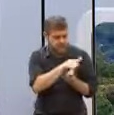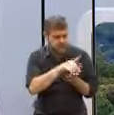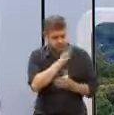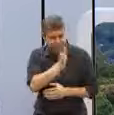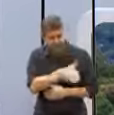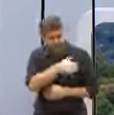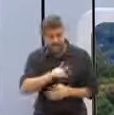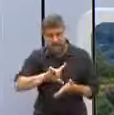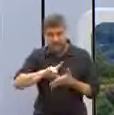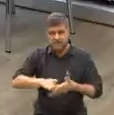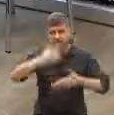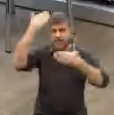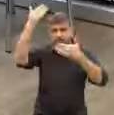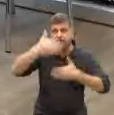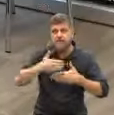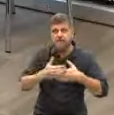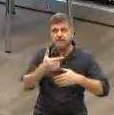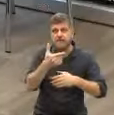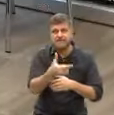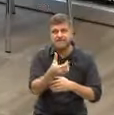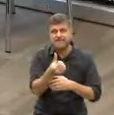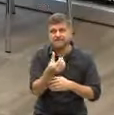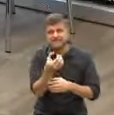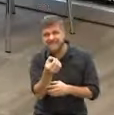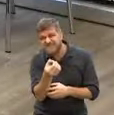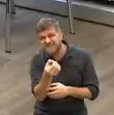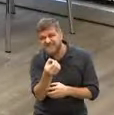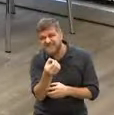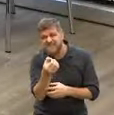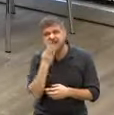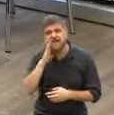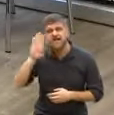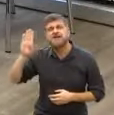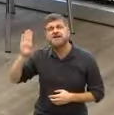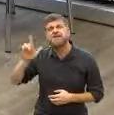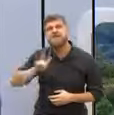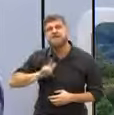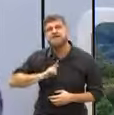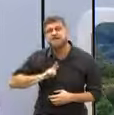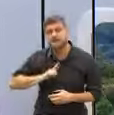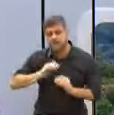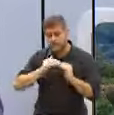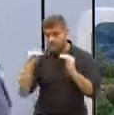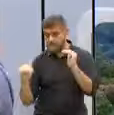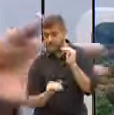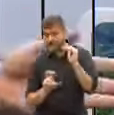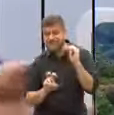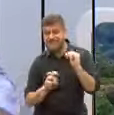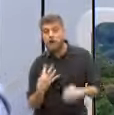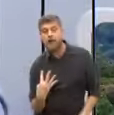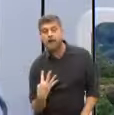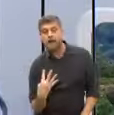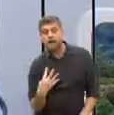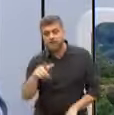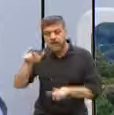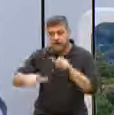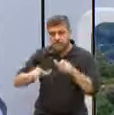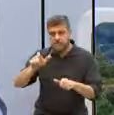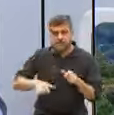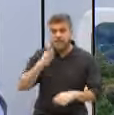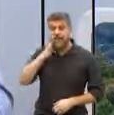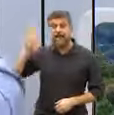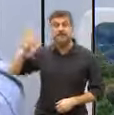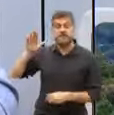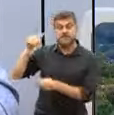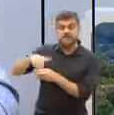adolescente. Depois na prova, aí você vê de 260 e pouquinho, 260, nós passamos com 54